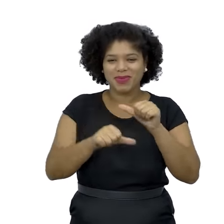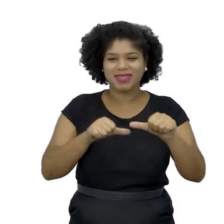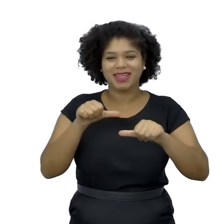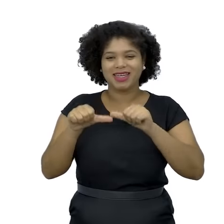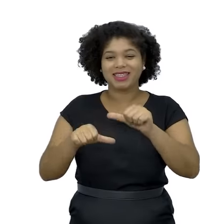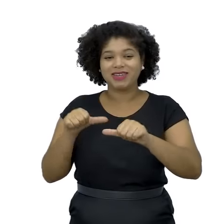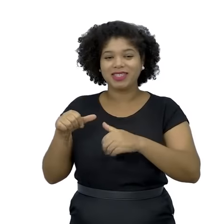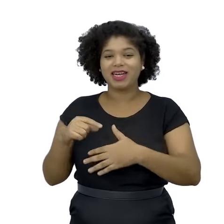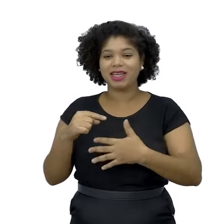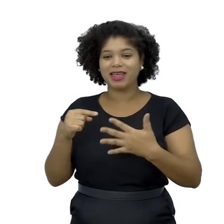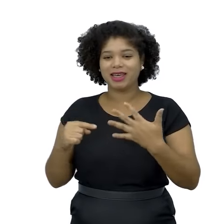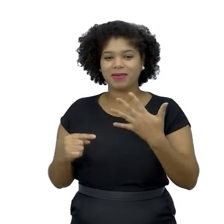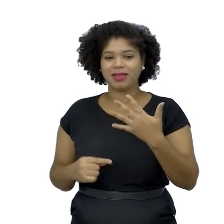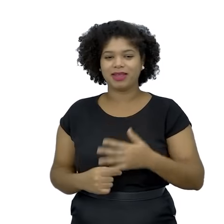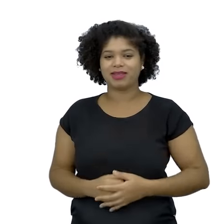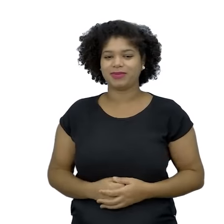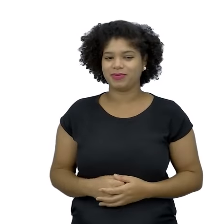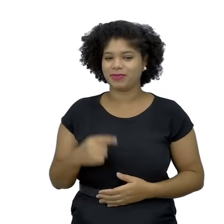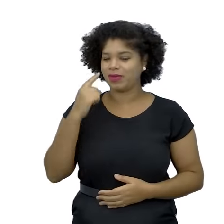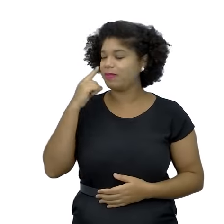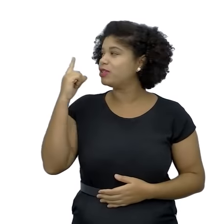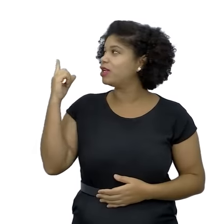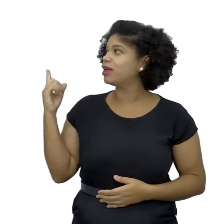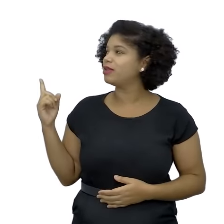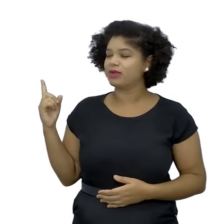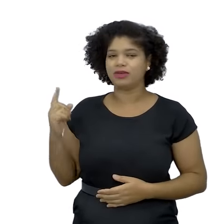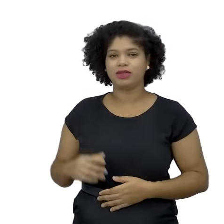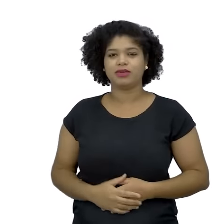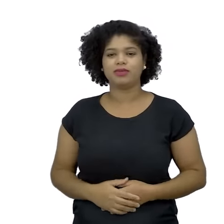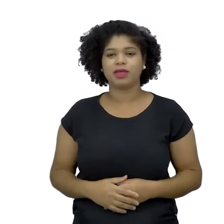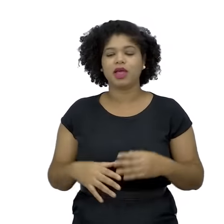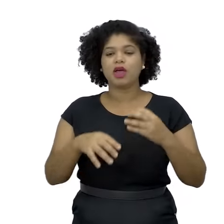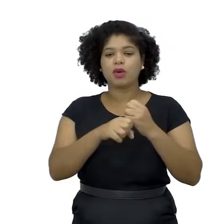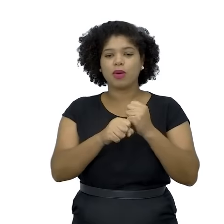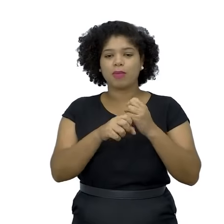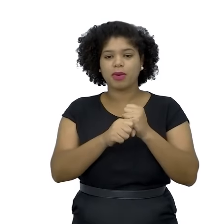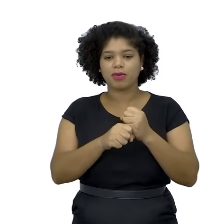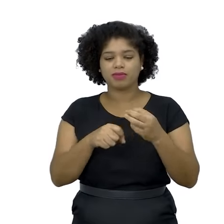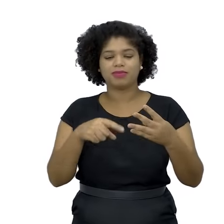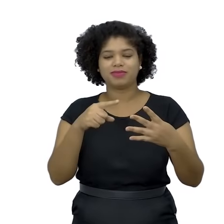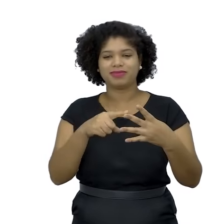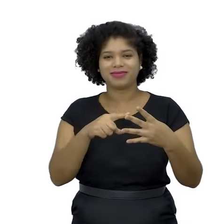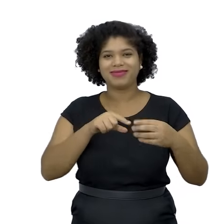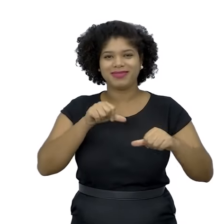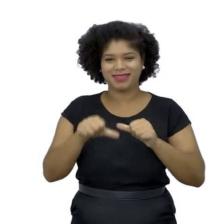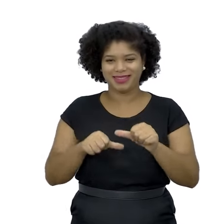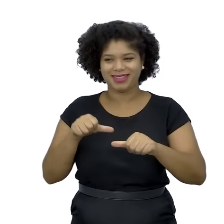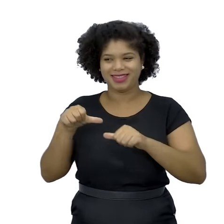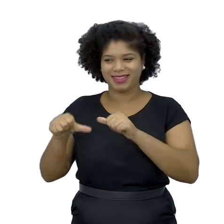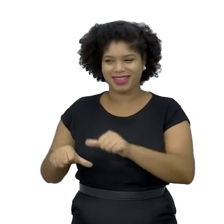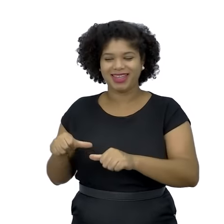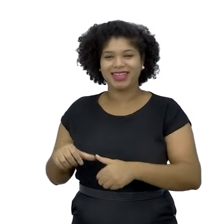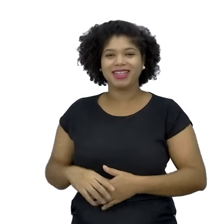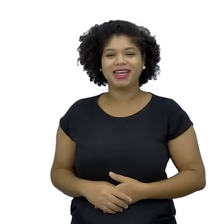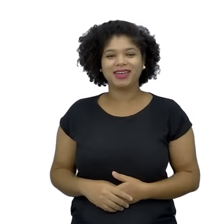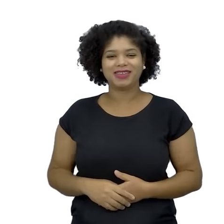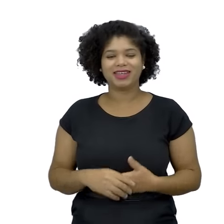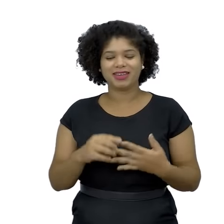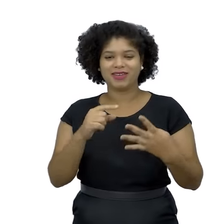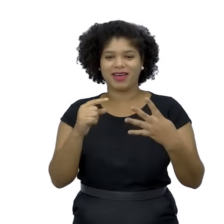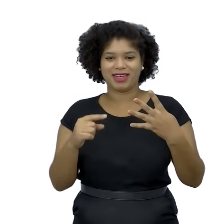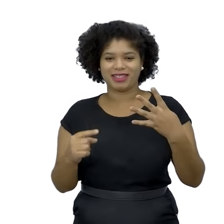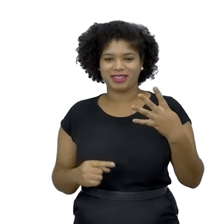comparação, e composição de transformação, com o objetivo de ampliarmos a nossa compreensão sobre